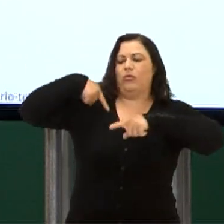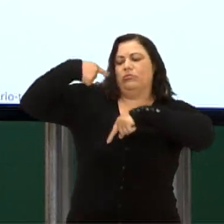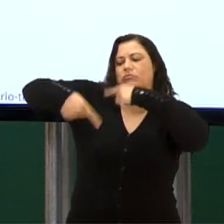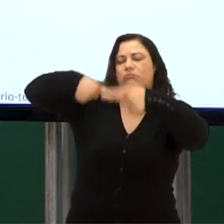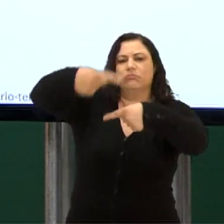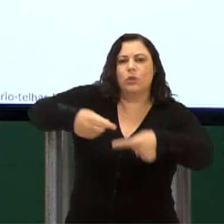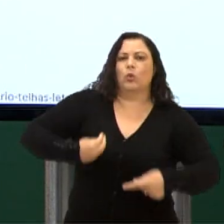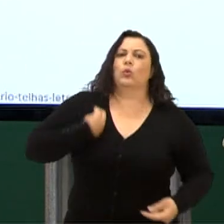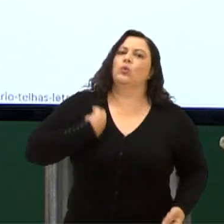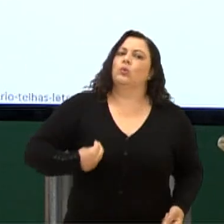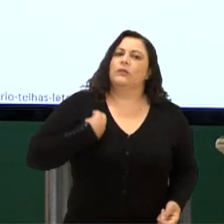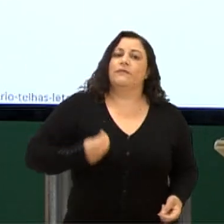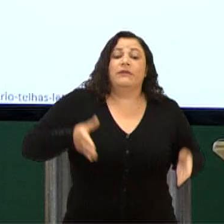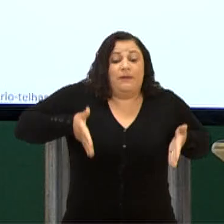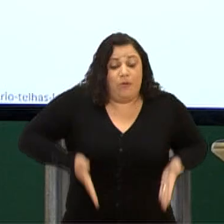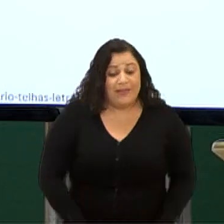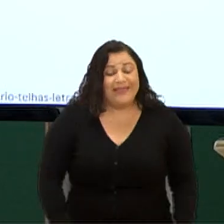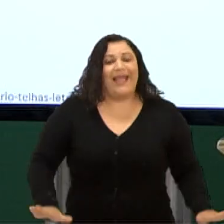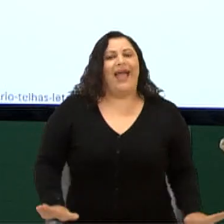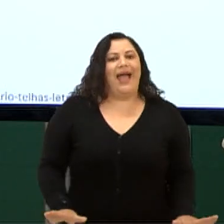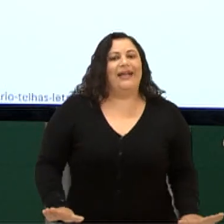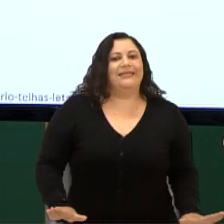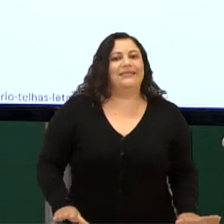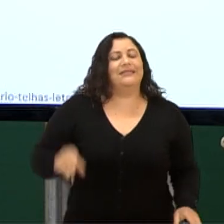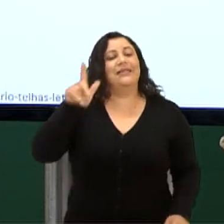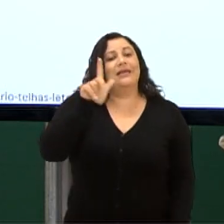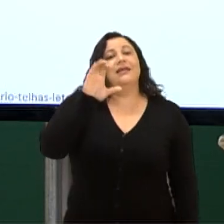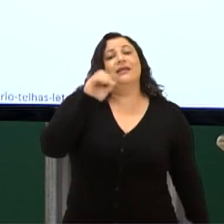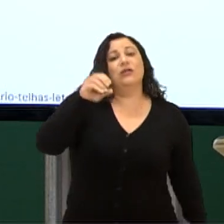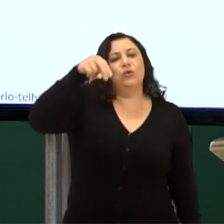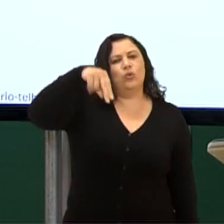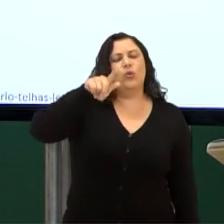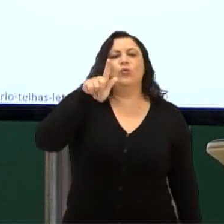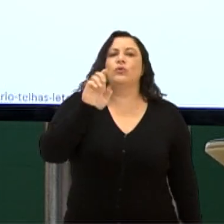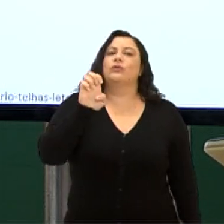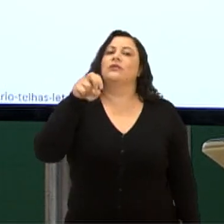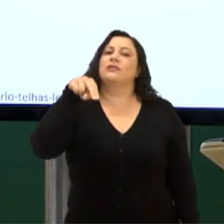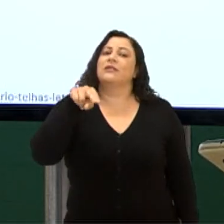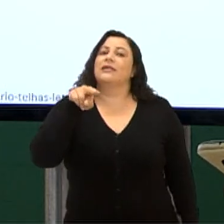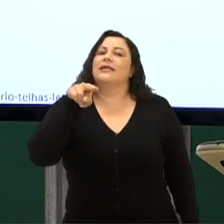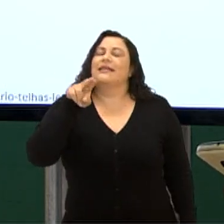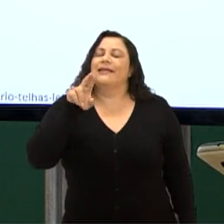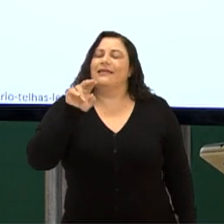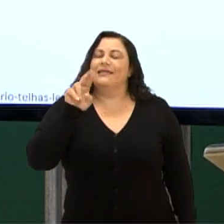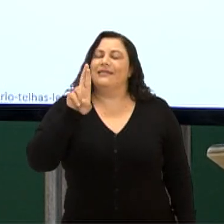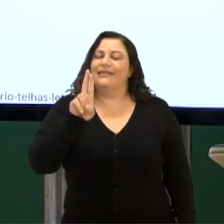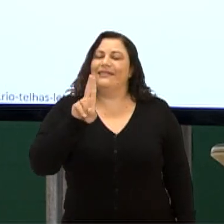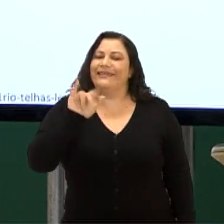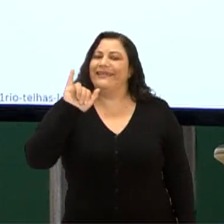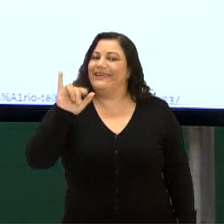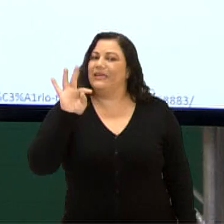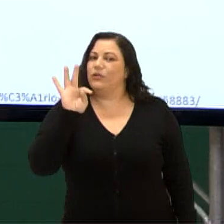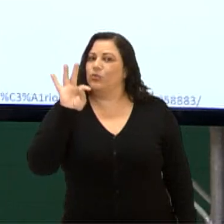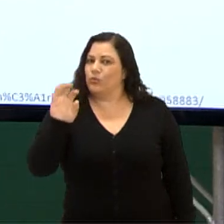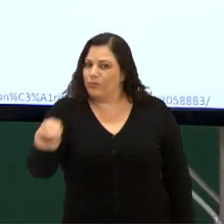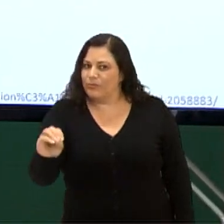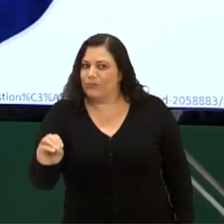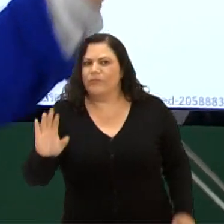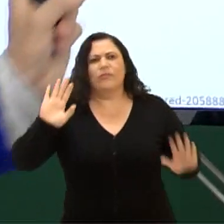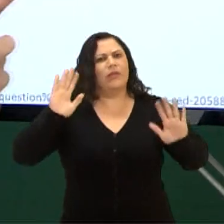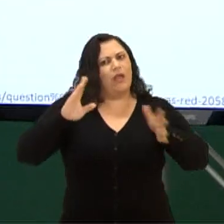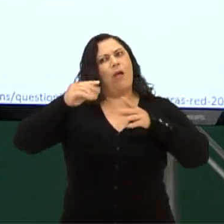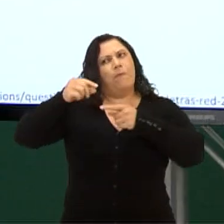vida. Quando ela nasce surda, a gente diz que é congênito. Nasceu assim. Pode ser, Fran, uma má formação